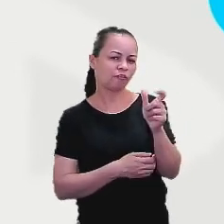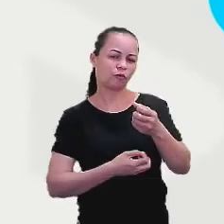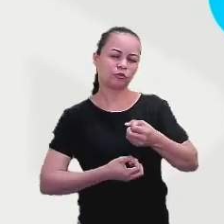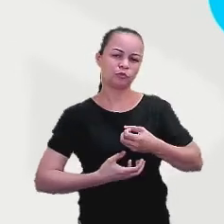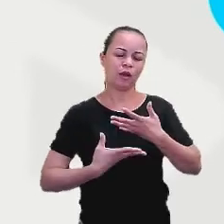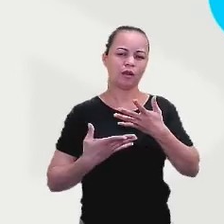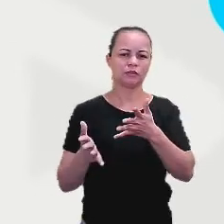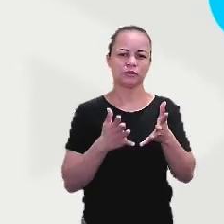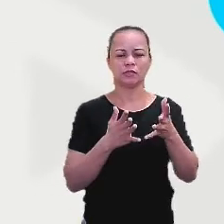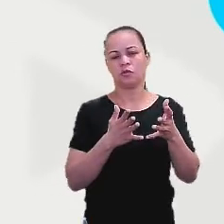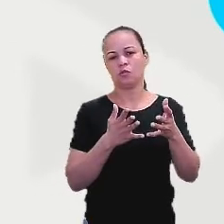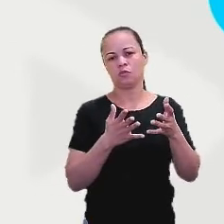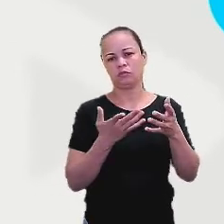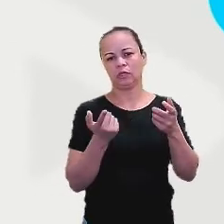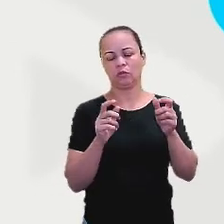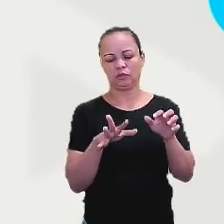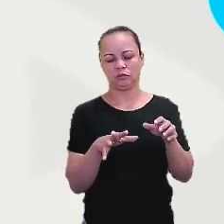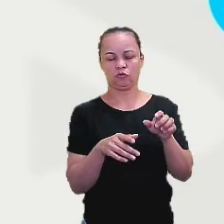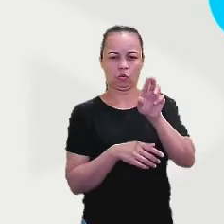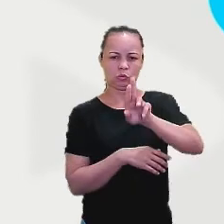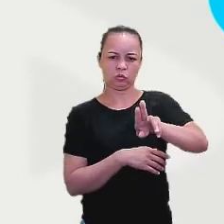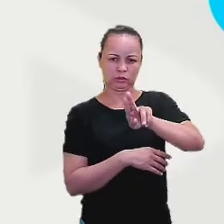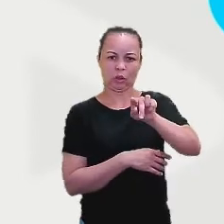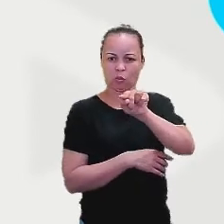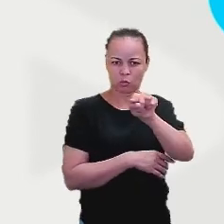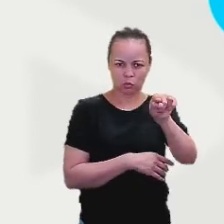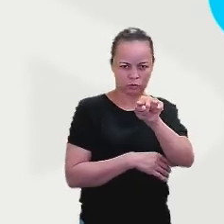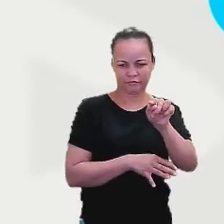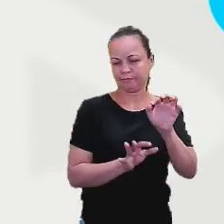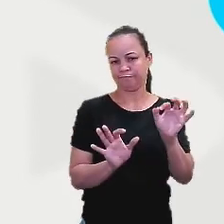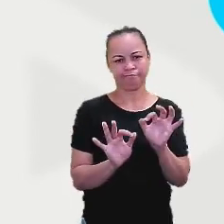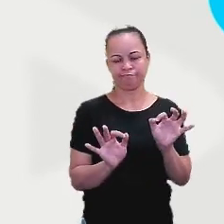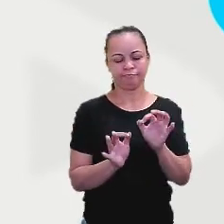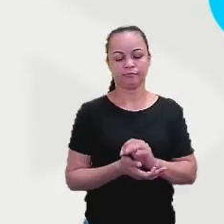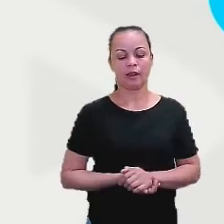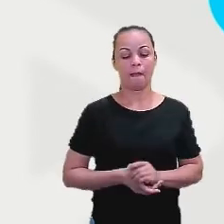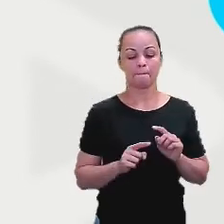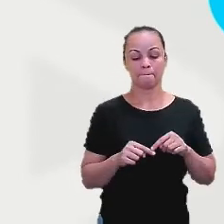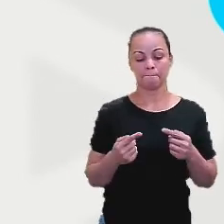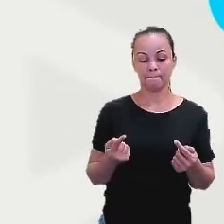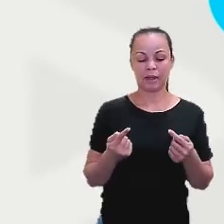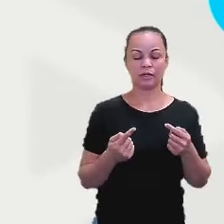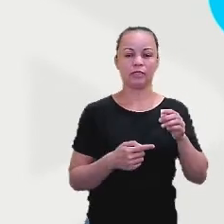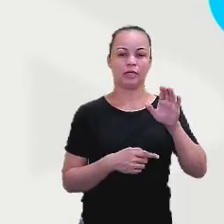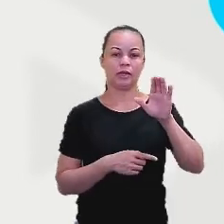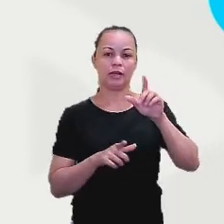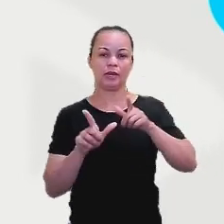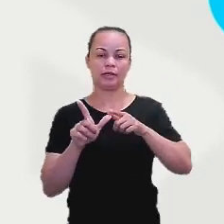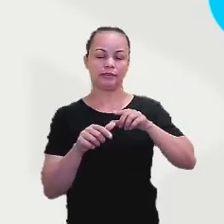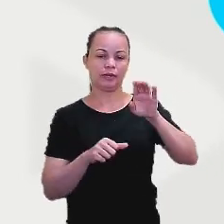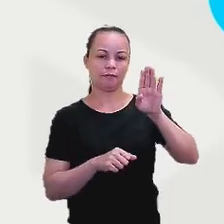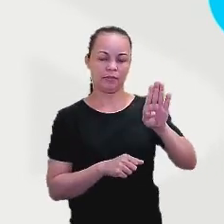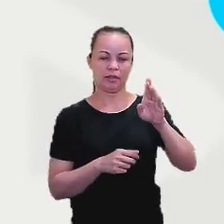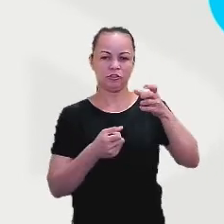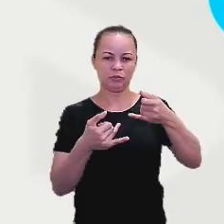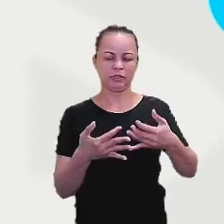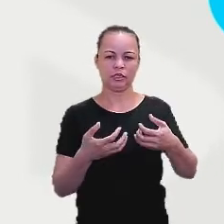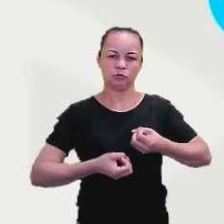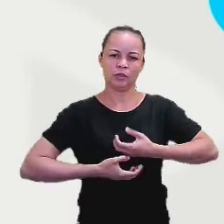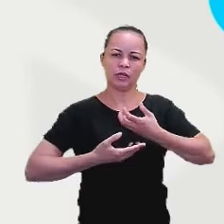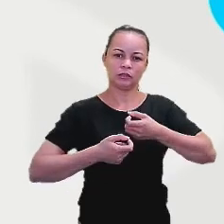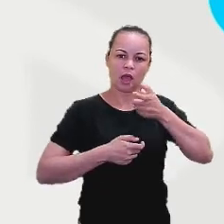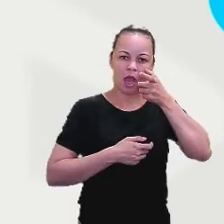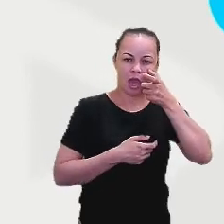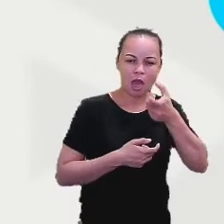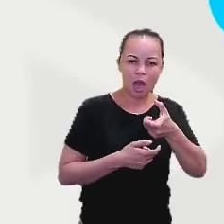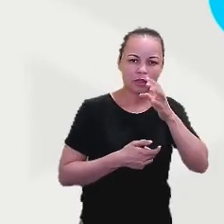um trecho, eu vou usar as aspas e não o travessão. Já a letra B diz, expressar admiração. Quando